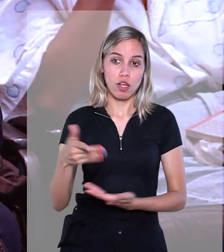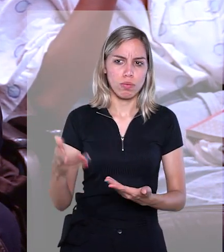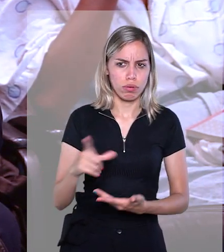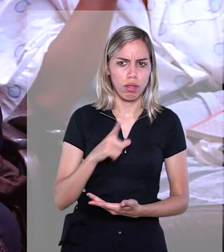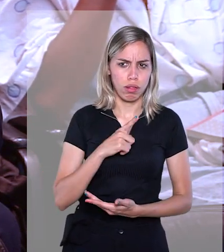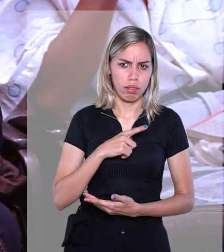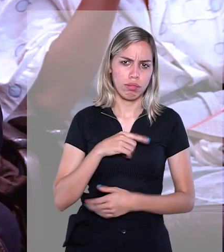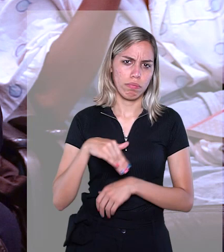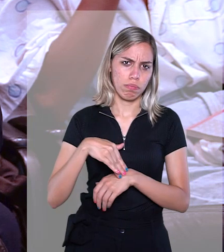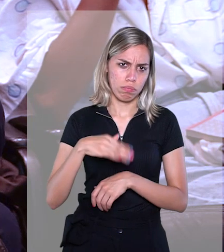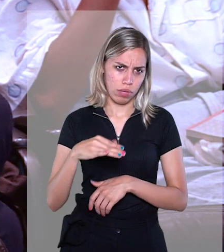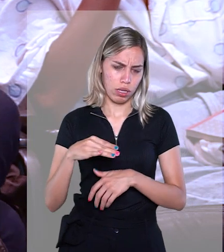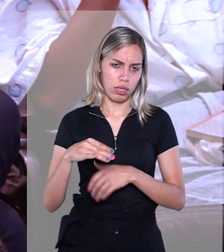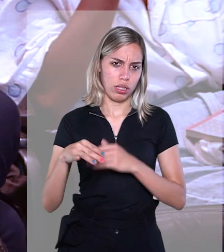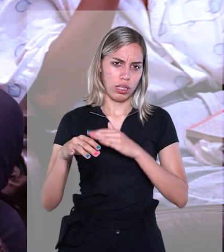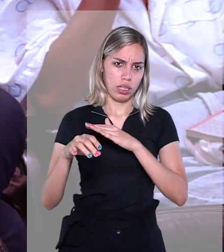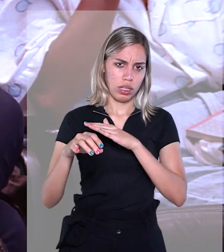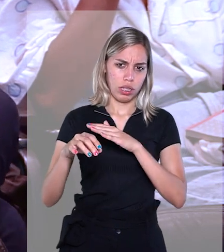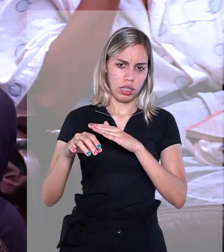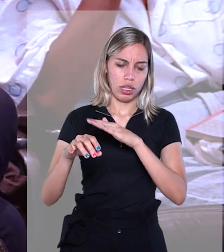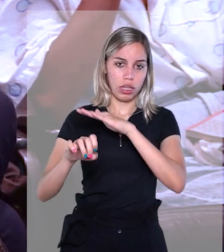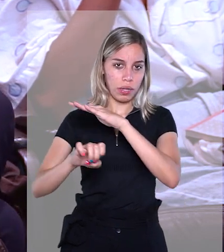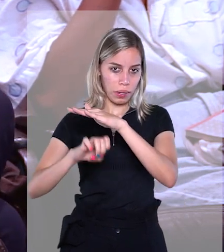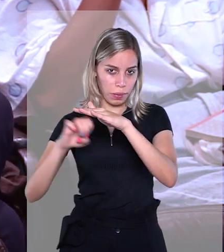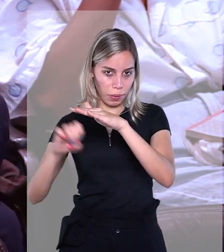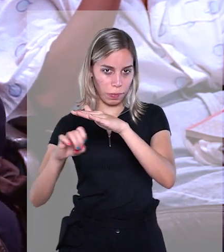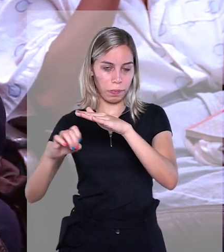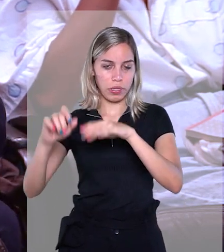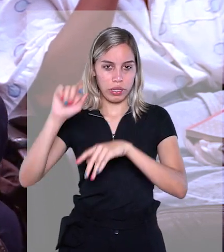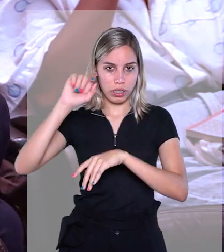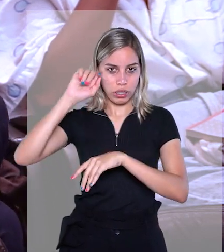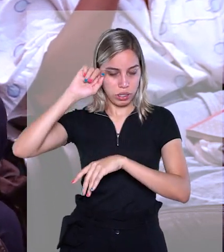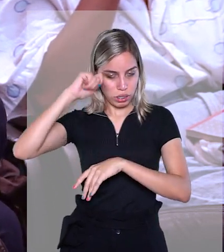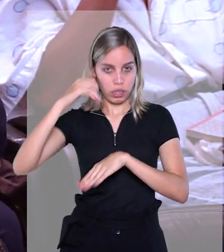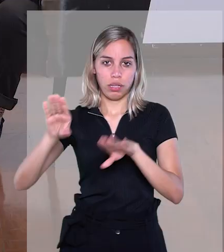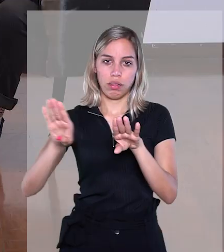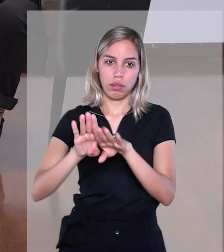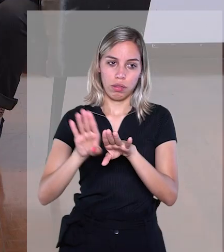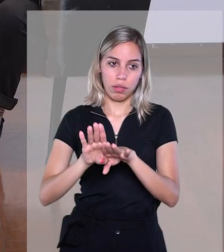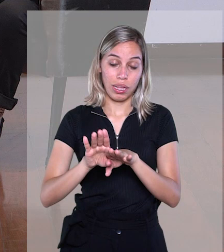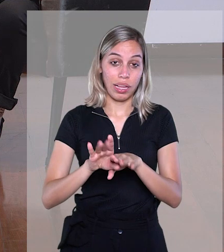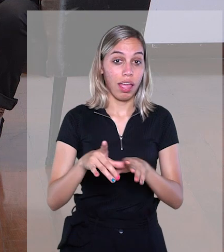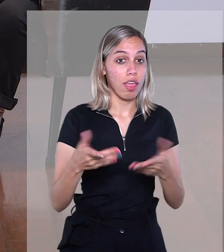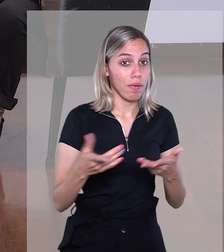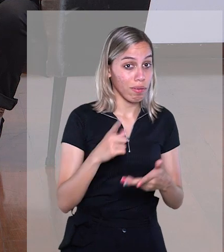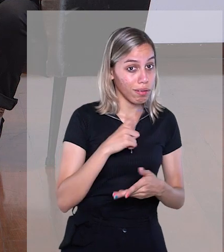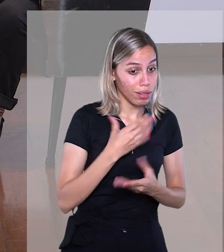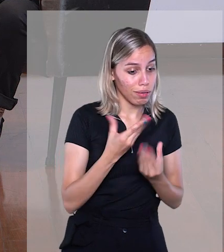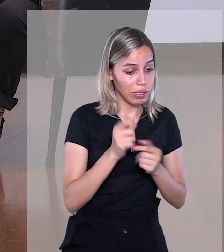negras também, existe um grande público